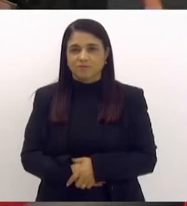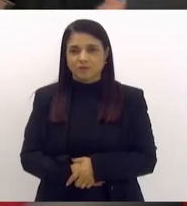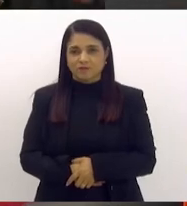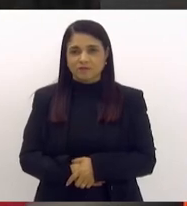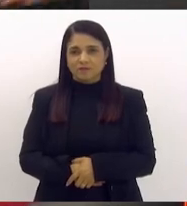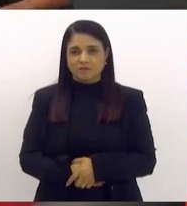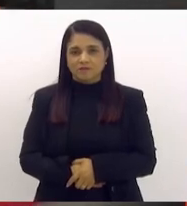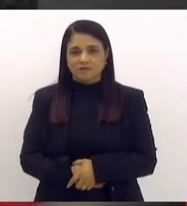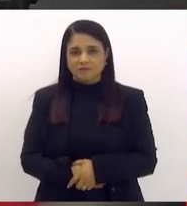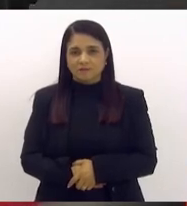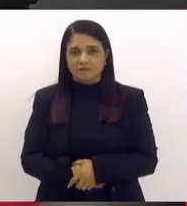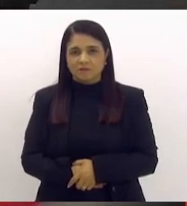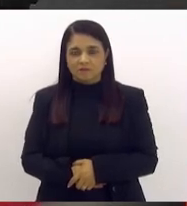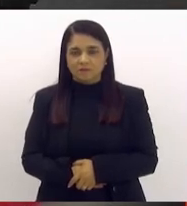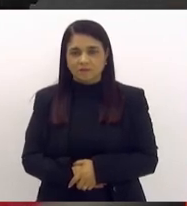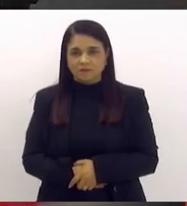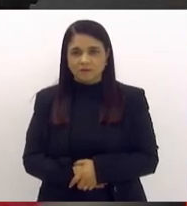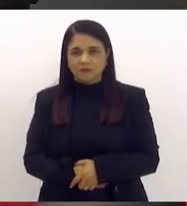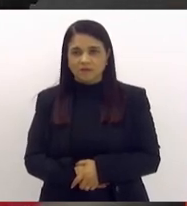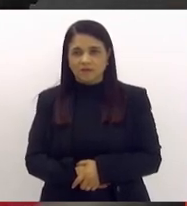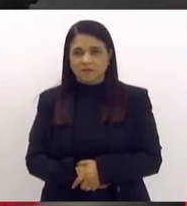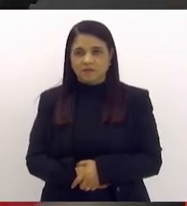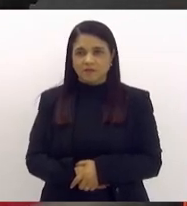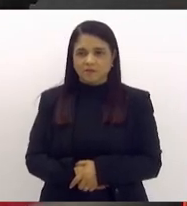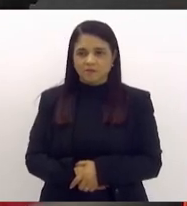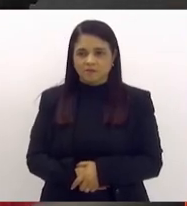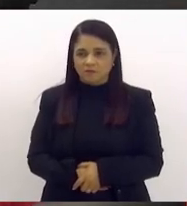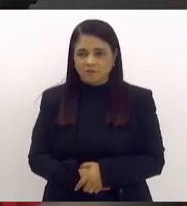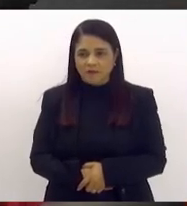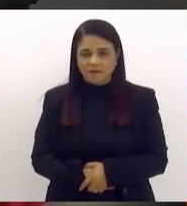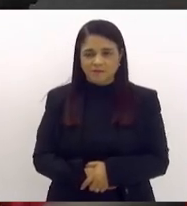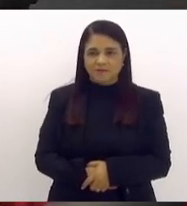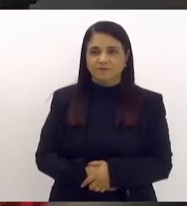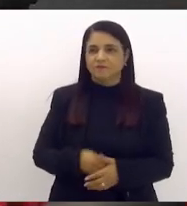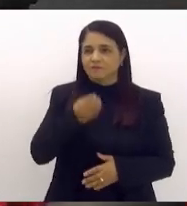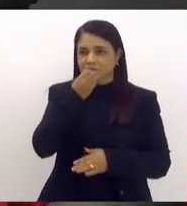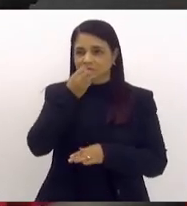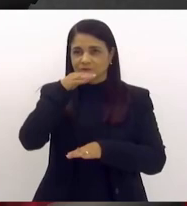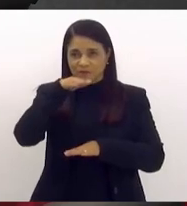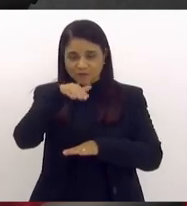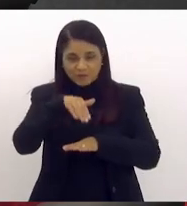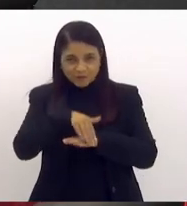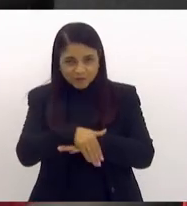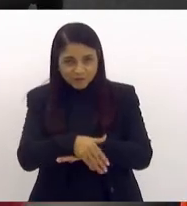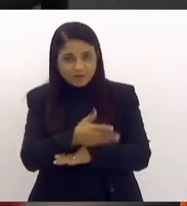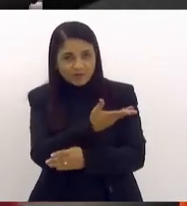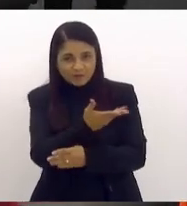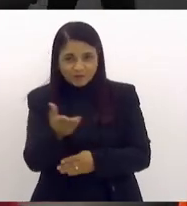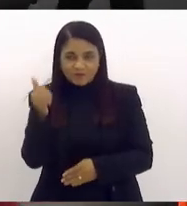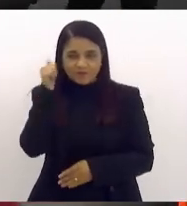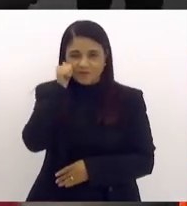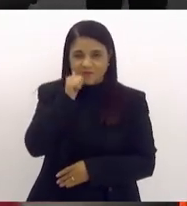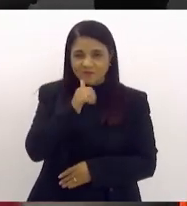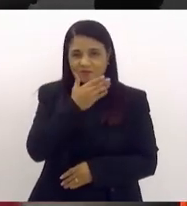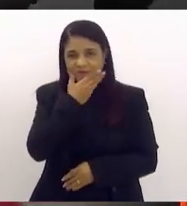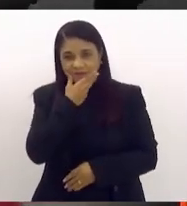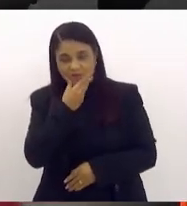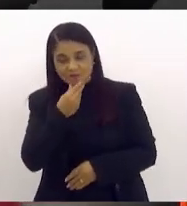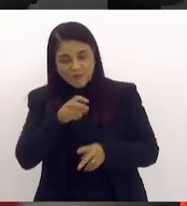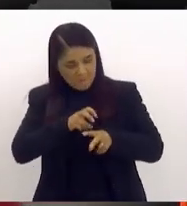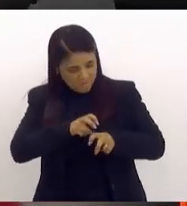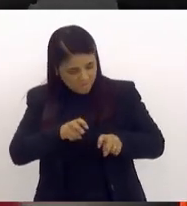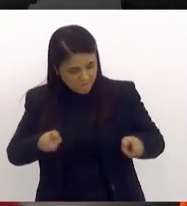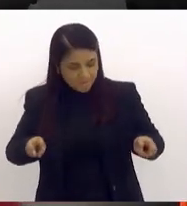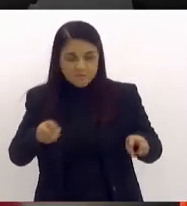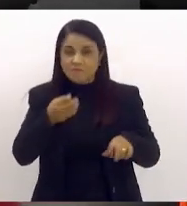Quiroga Tá bom boa noite a todos todas e todes a mesa